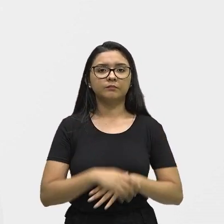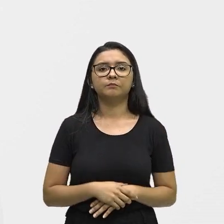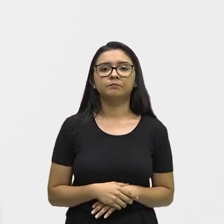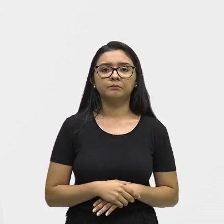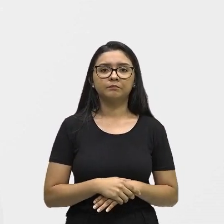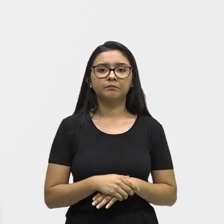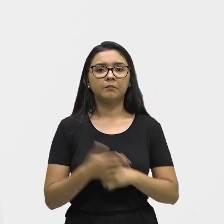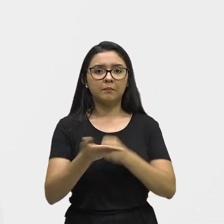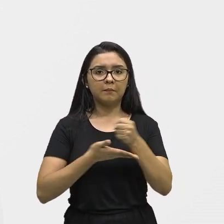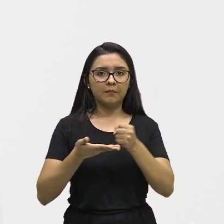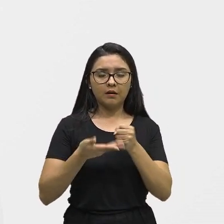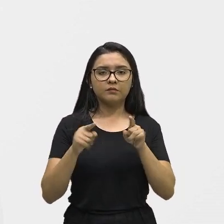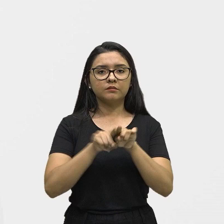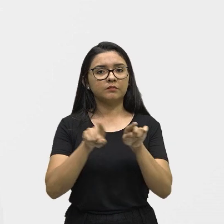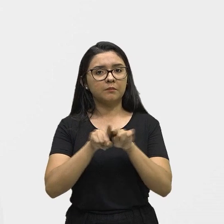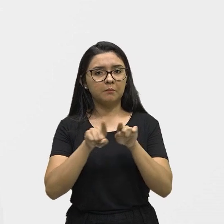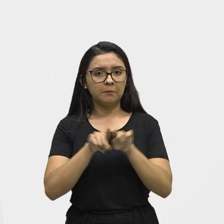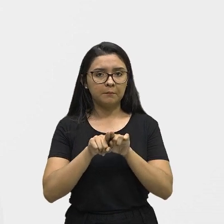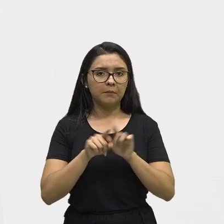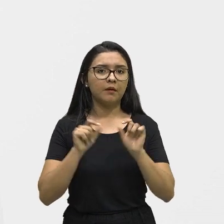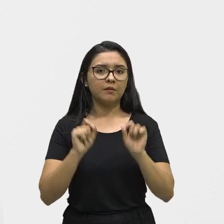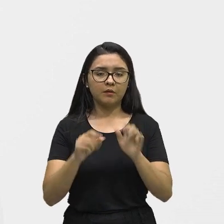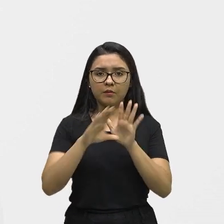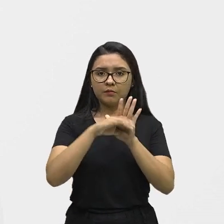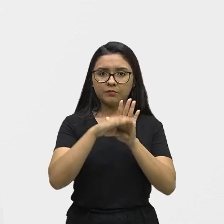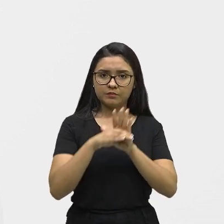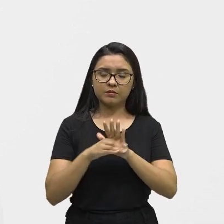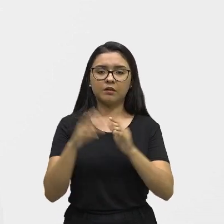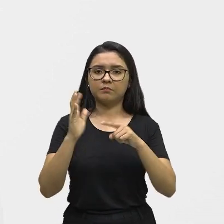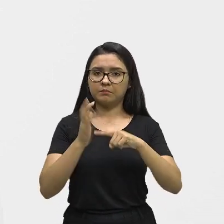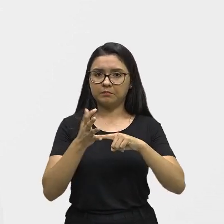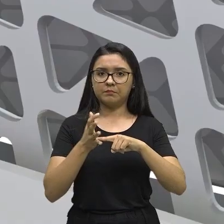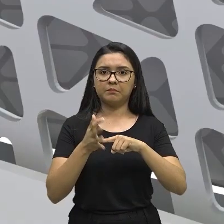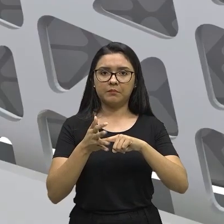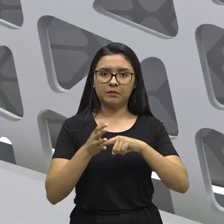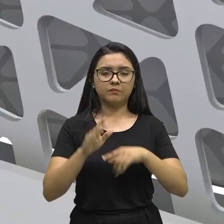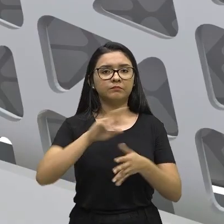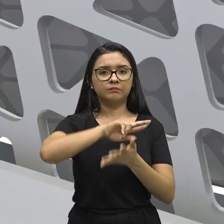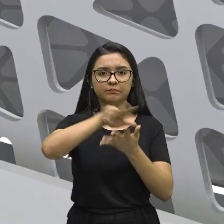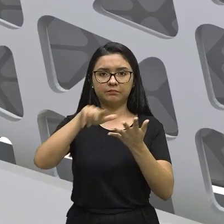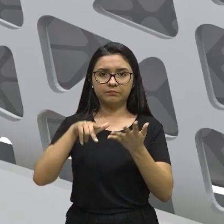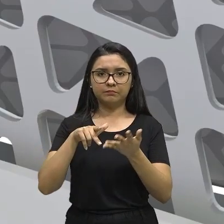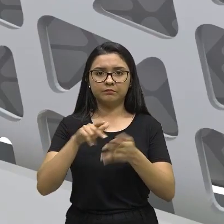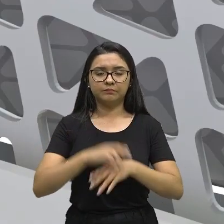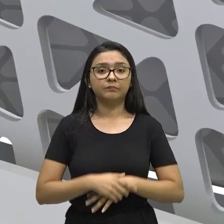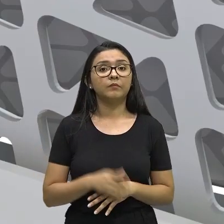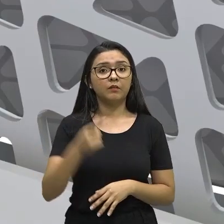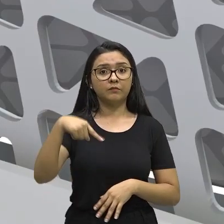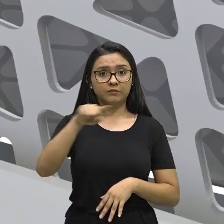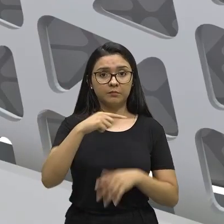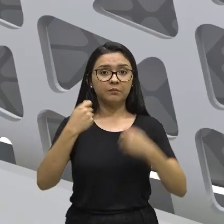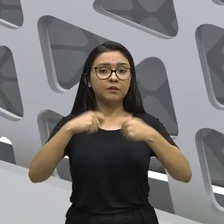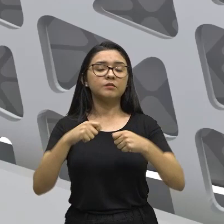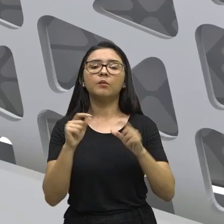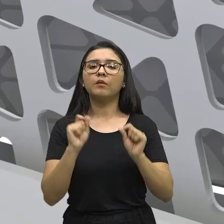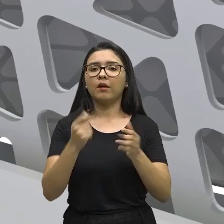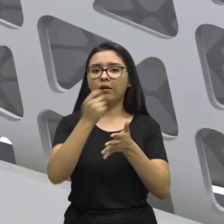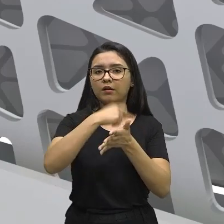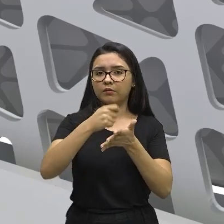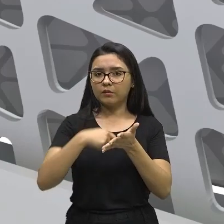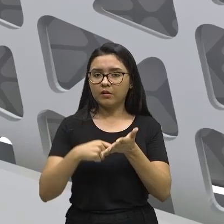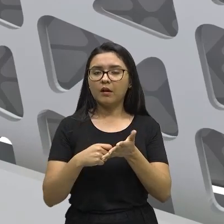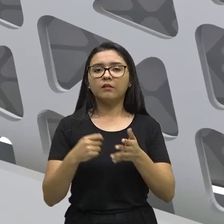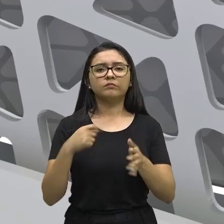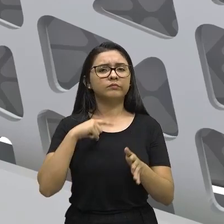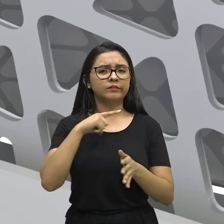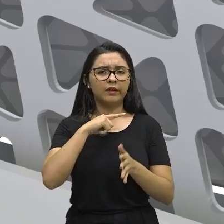conceitos mecânicos aplicados nas alavancas, roldanas e gangorra. Então, anote, são vários conceitos